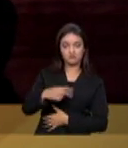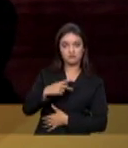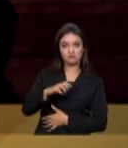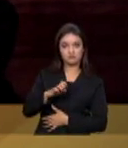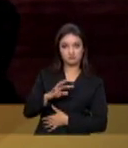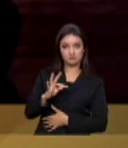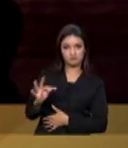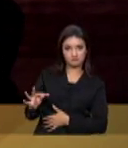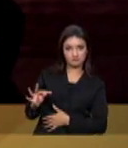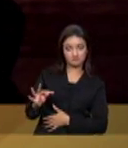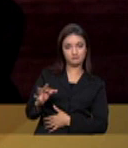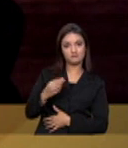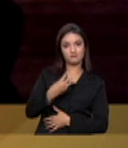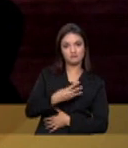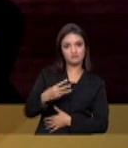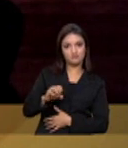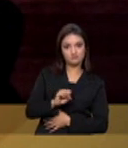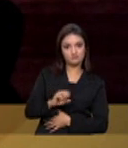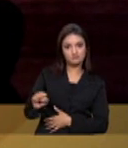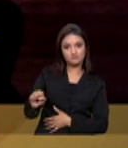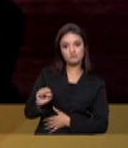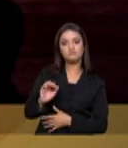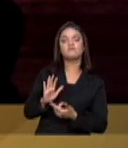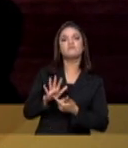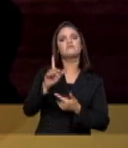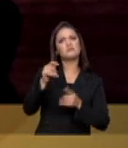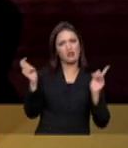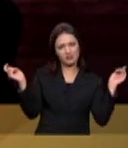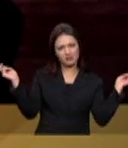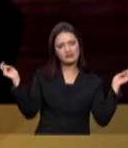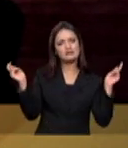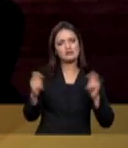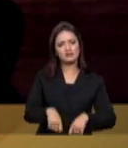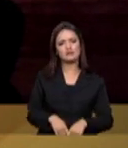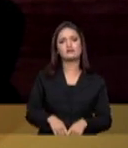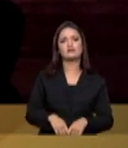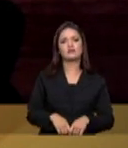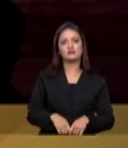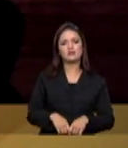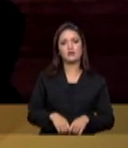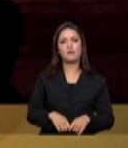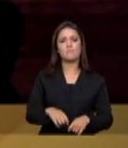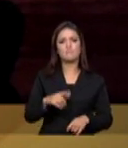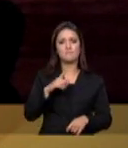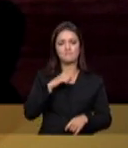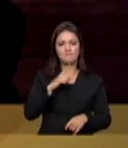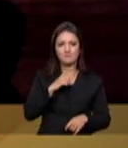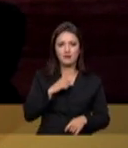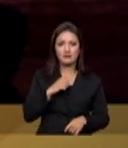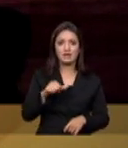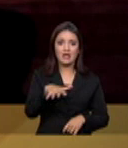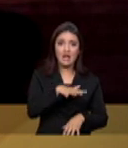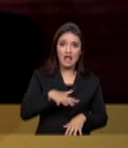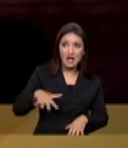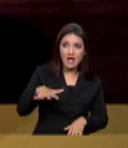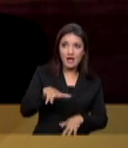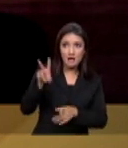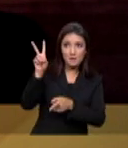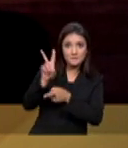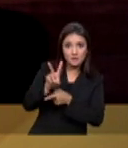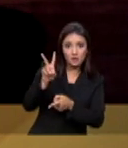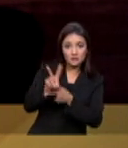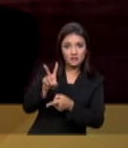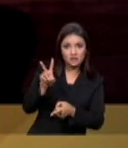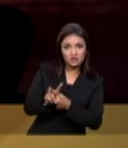perto de 3388 compreendeu ser possível a dupla afetação de área ambientalmente protegida